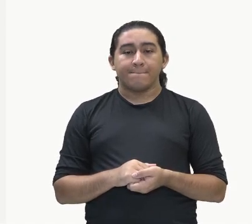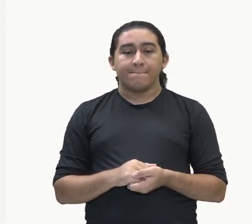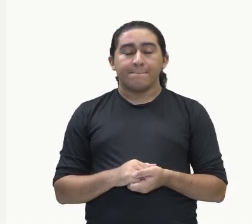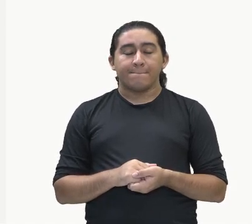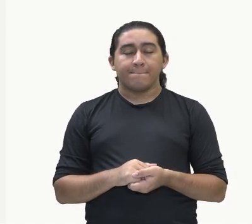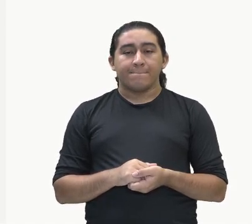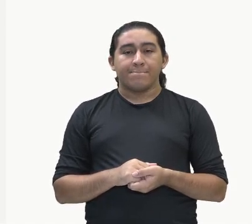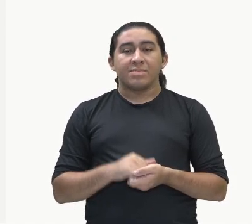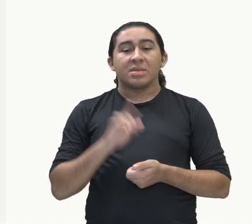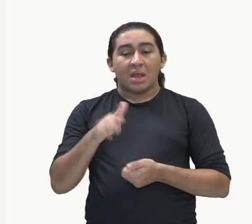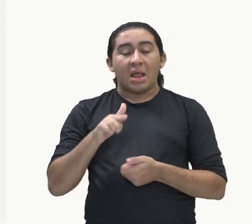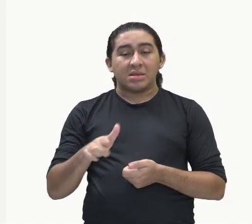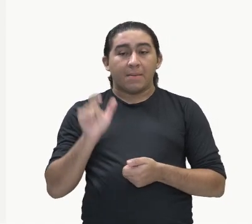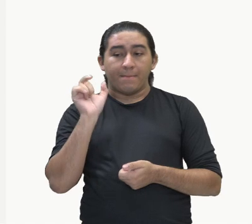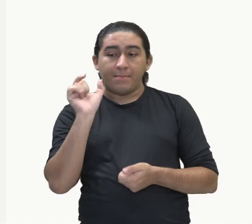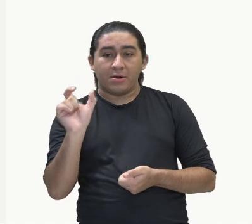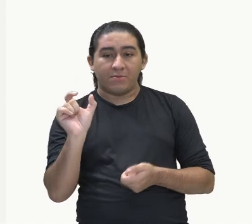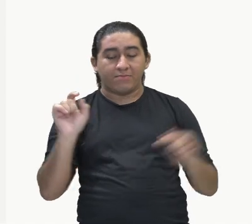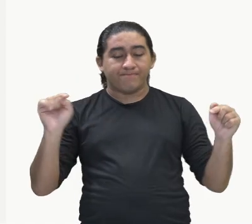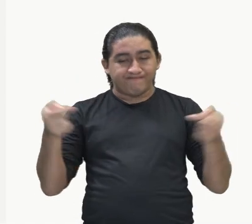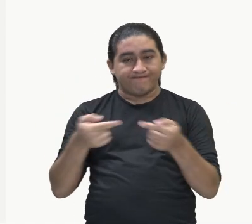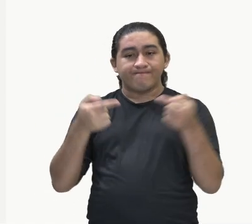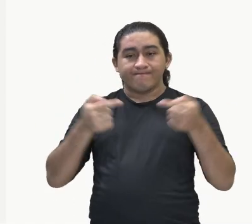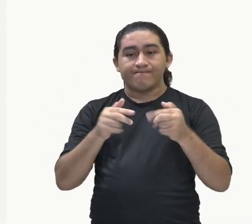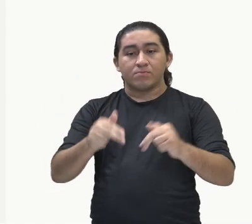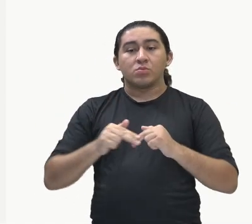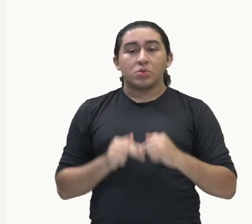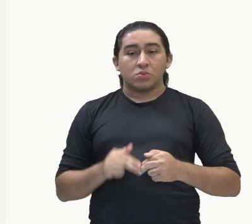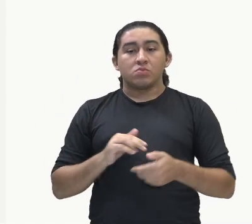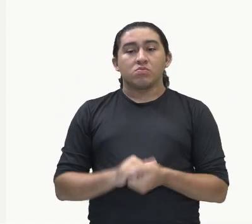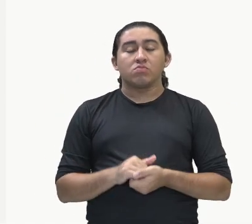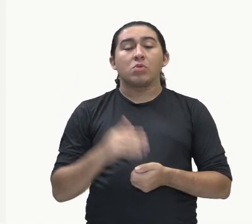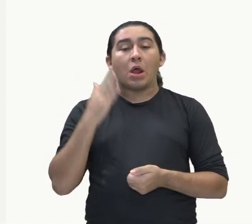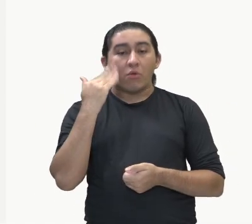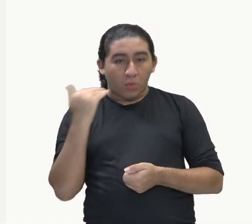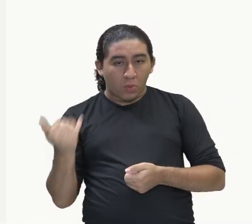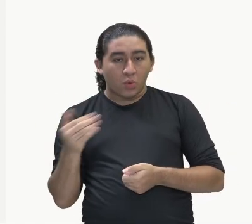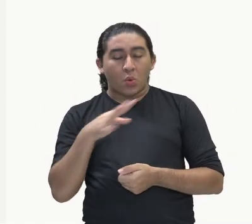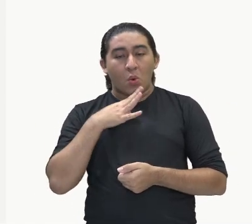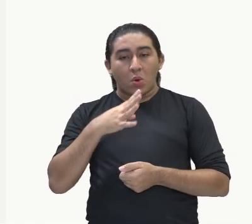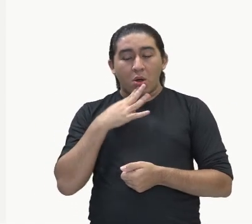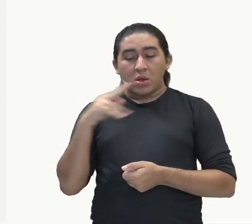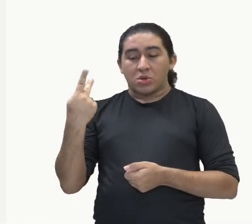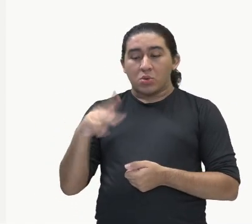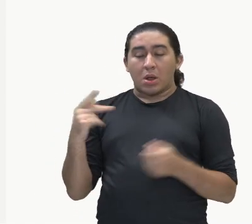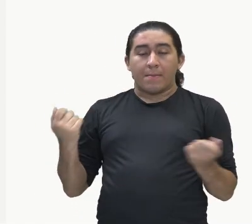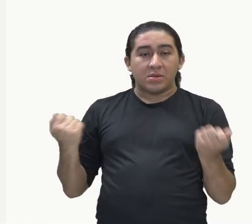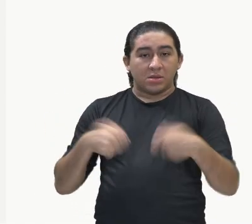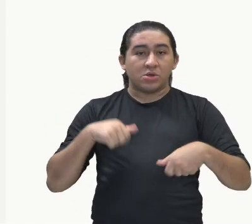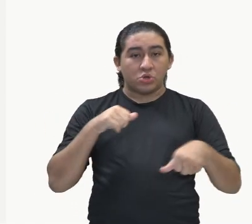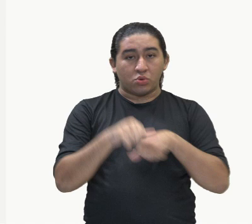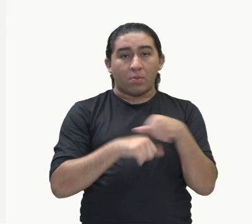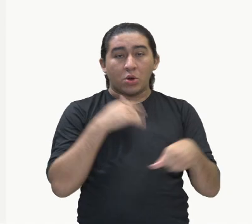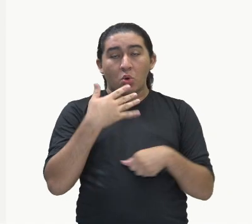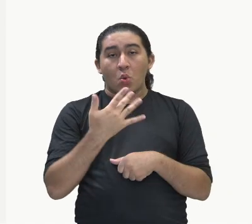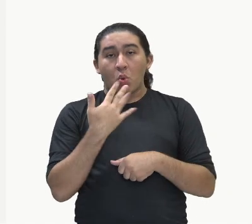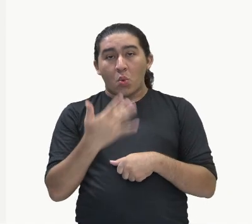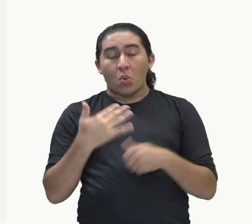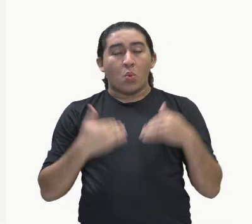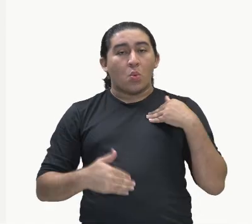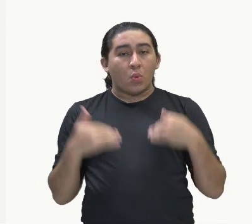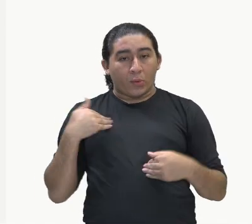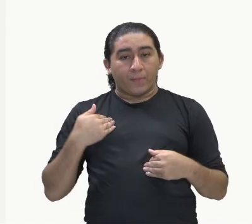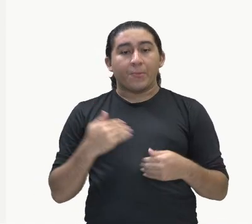seamlessly. Essa é a expressão aqui. Então, ele é conhecido, né, por sua capacidade de mudar de cor, essa habilidade de mudar de